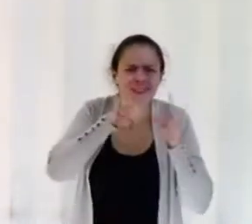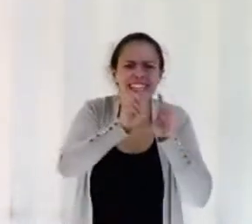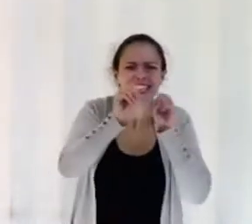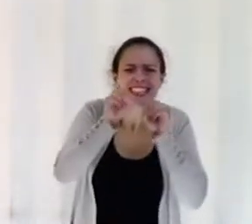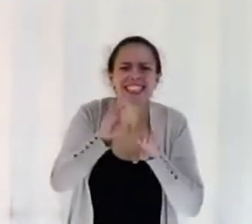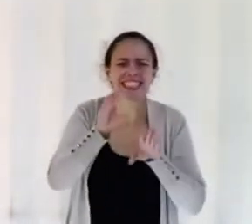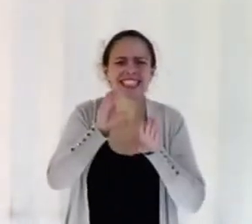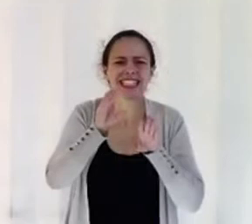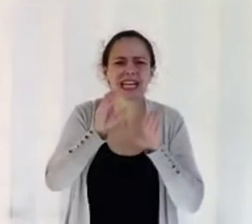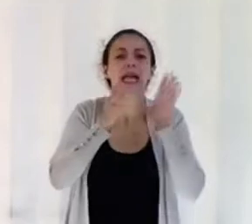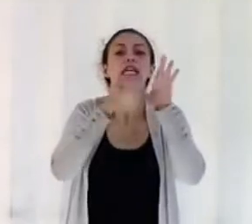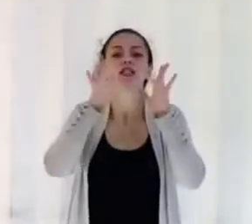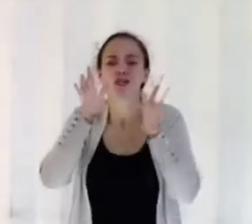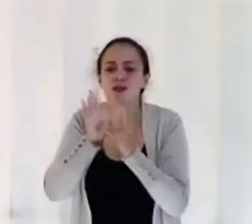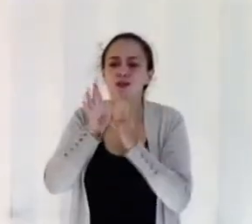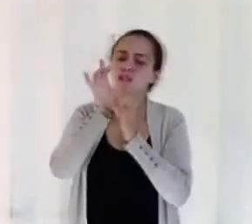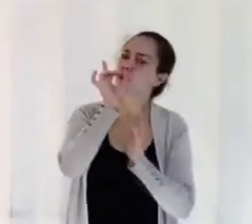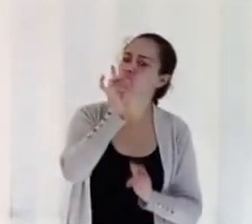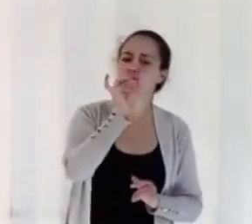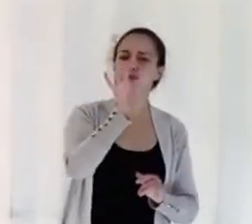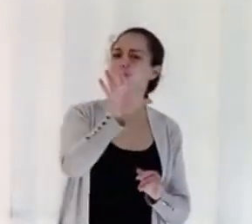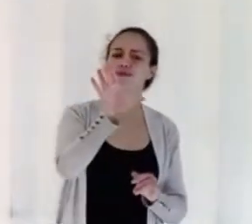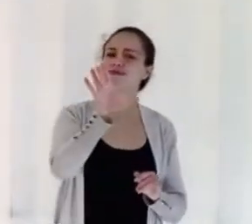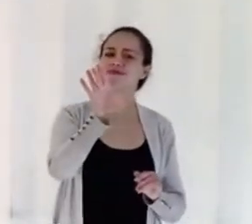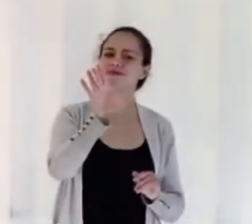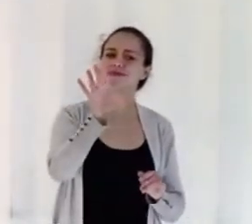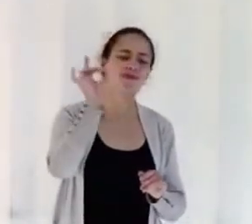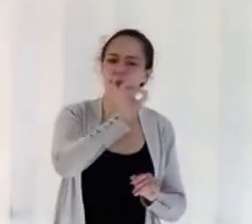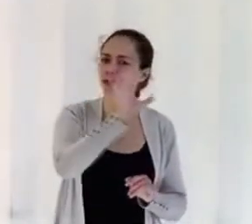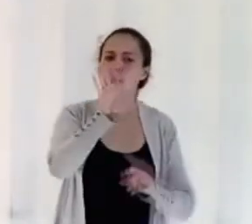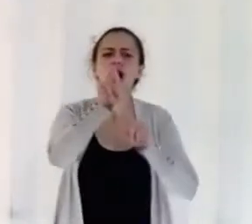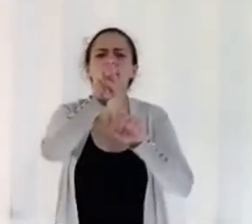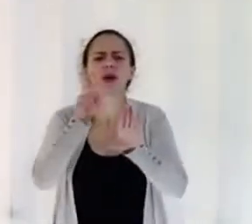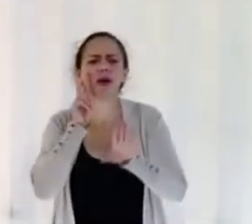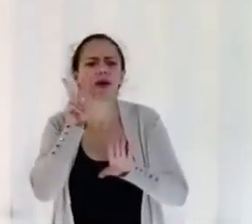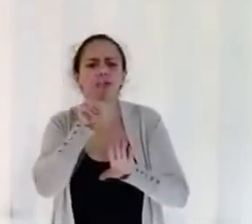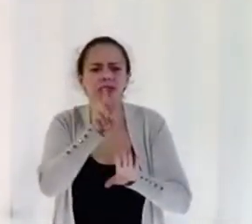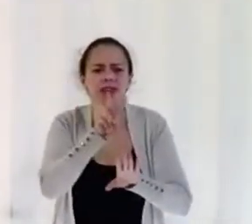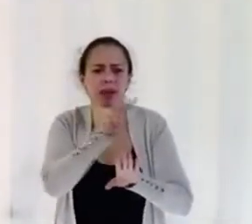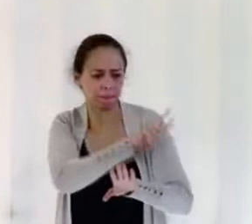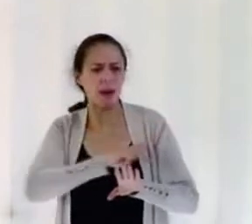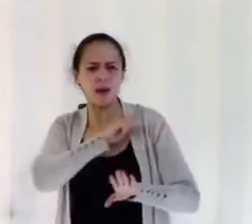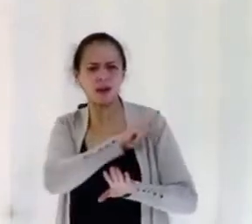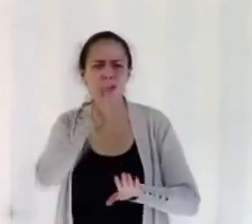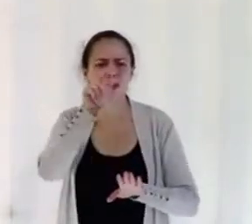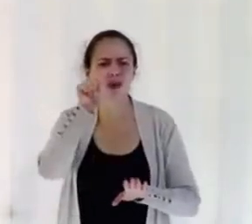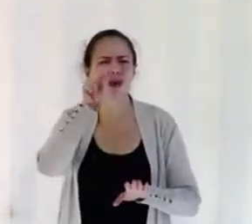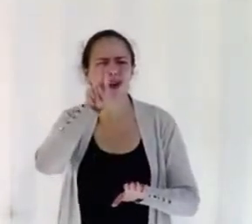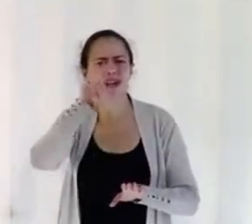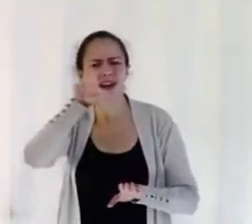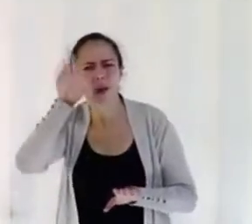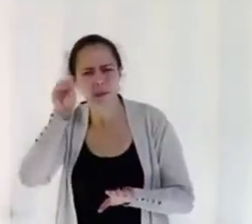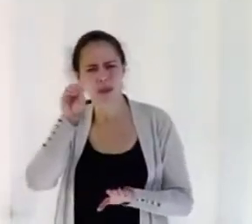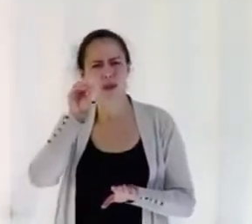publicamente. E quando nós olhamos principalmente para a vida de Paulo, nós vemos que Paulo não apenas evangelizava, mas ele também sentava